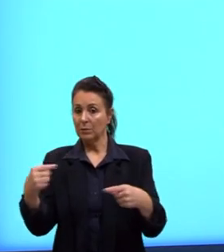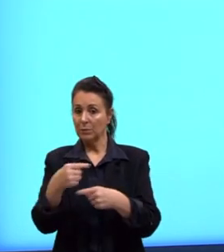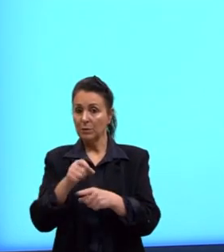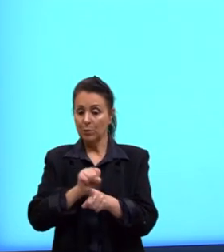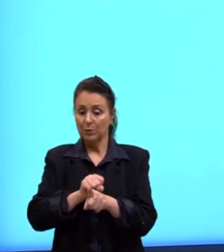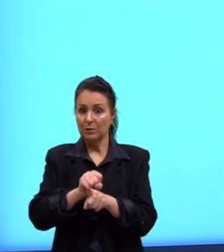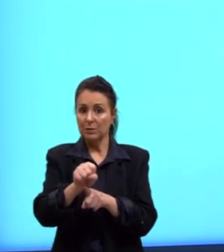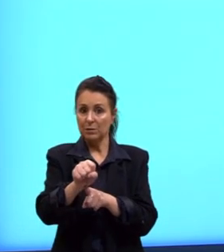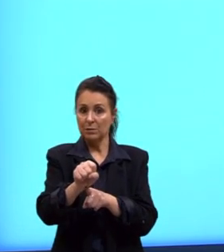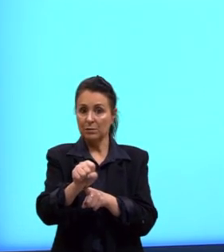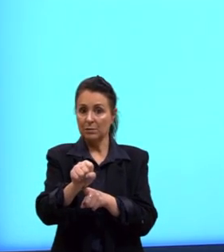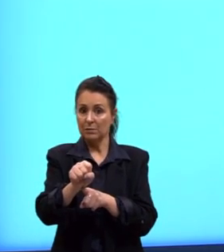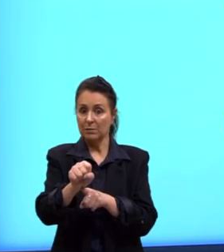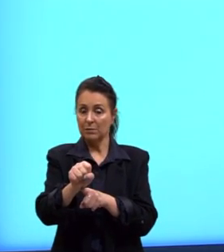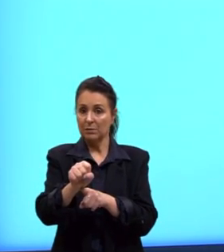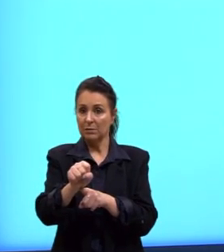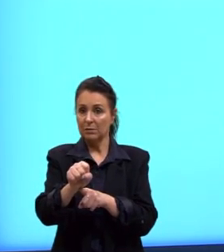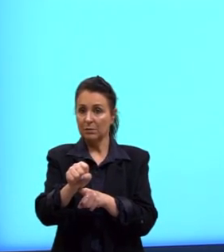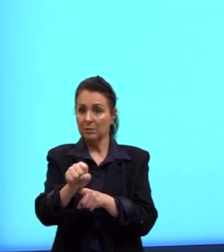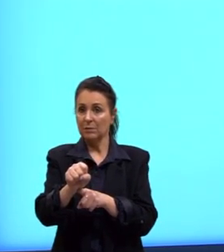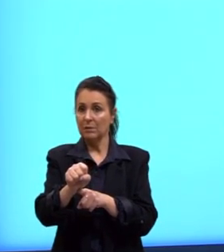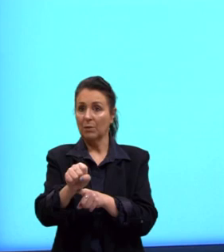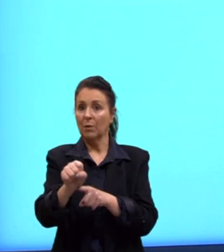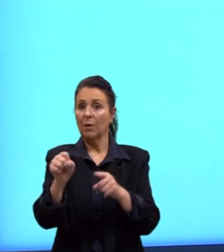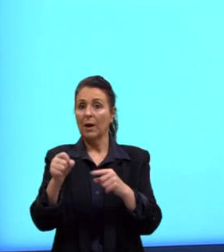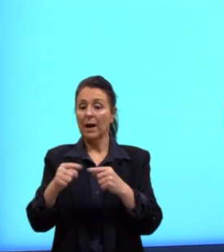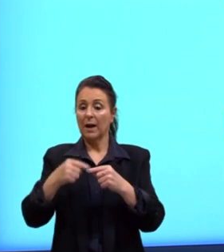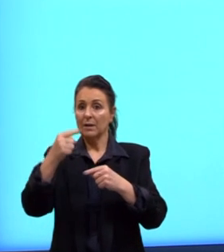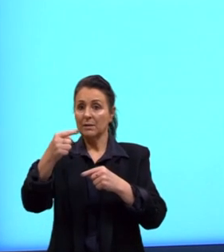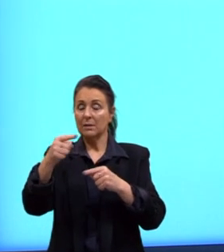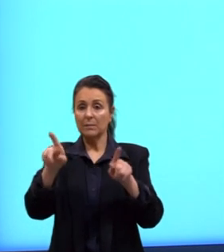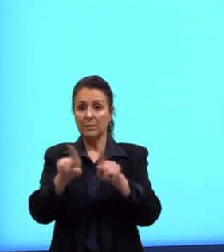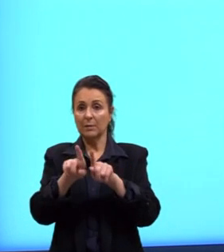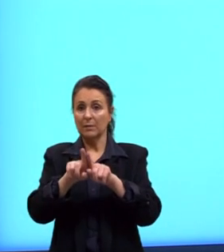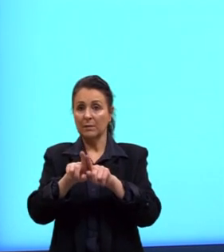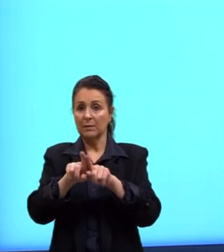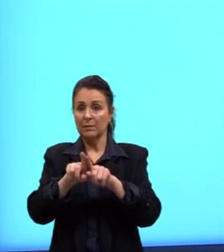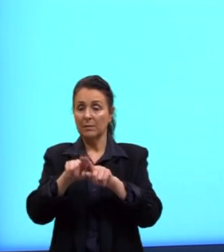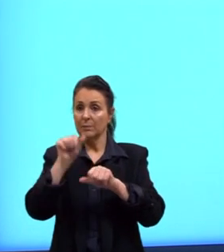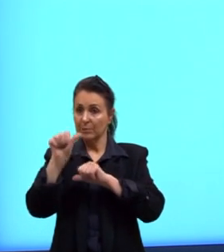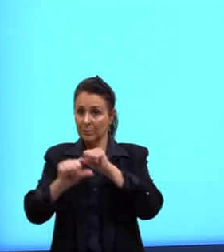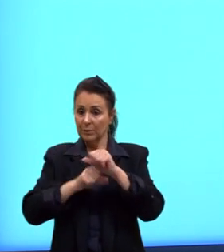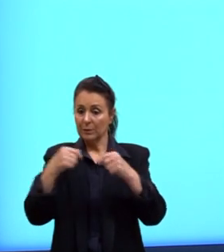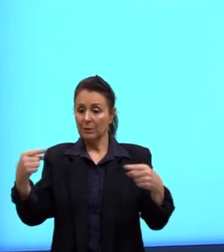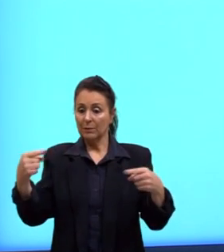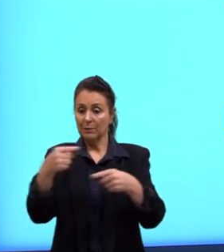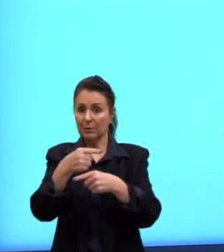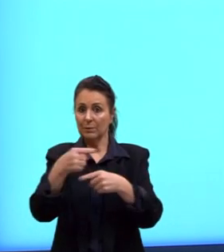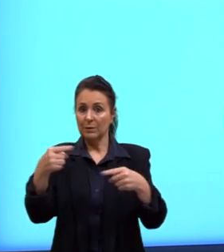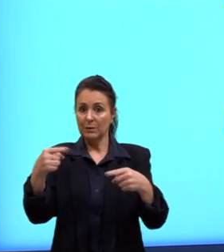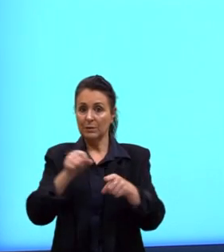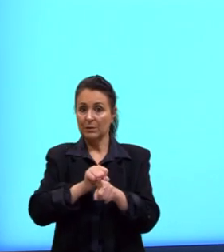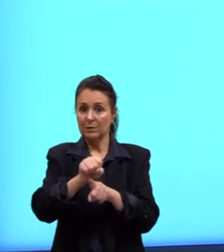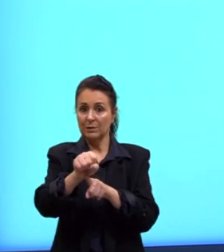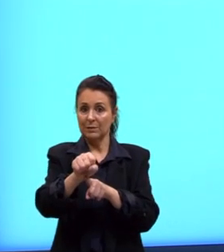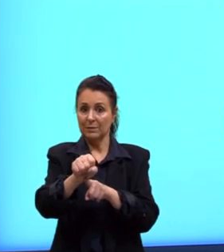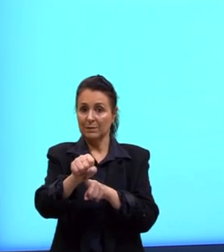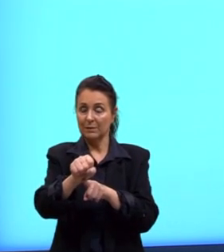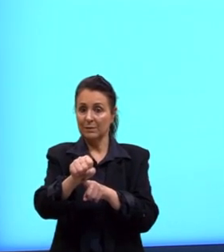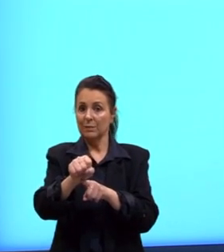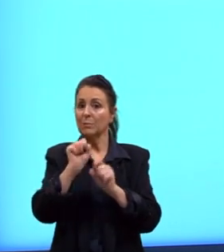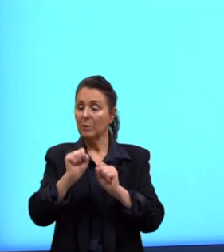ó veja aqui Aqui também tá mudando sentido né então ela sempre vai mudar o o sentido Claro pode acontecer